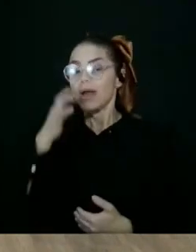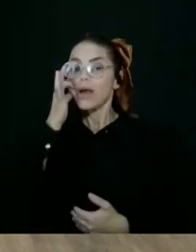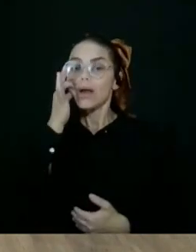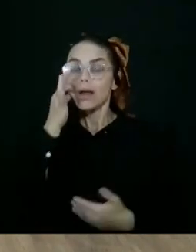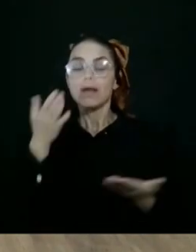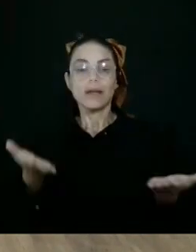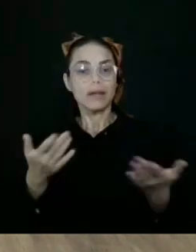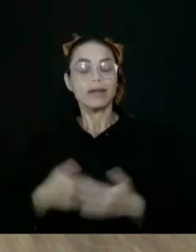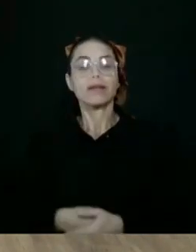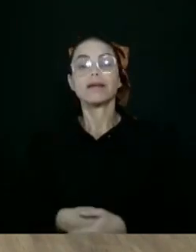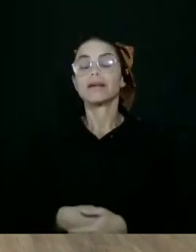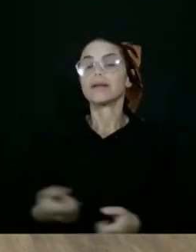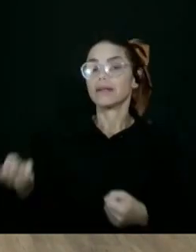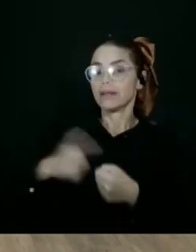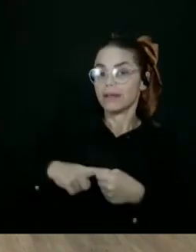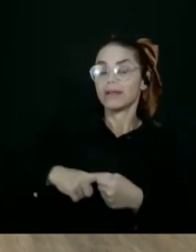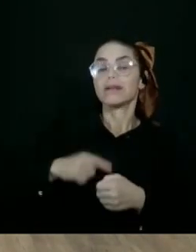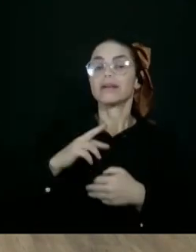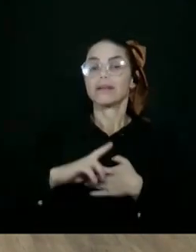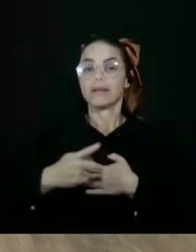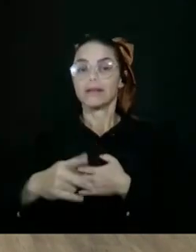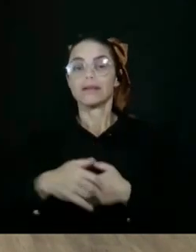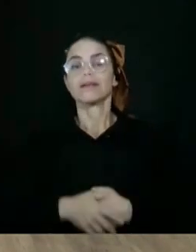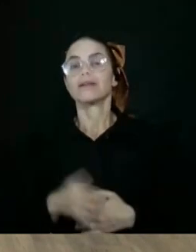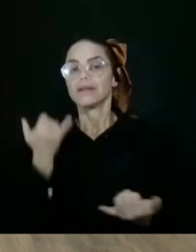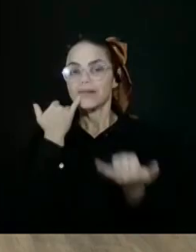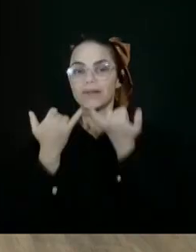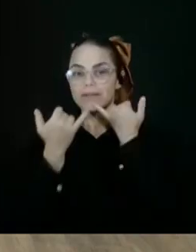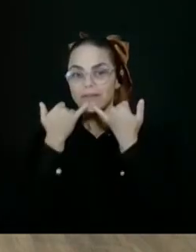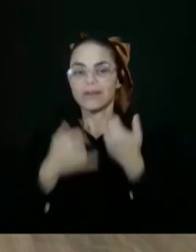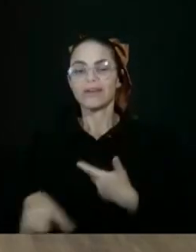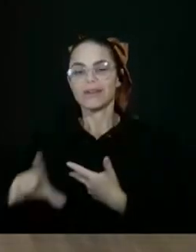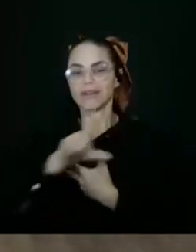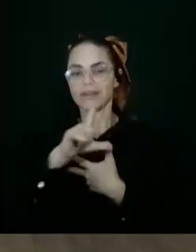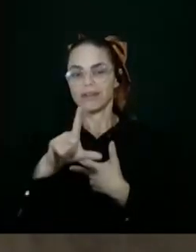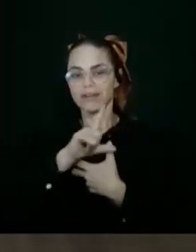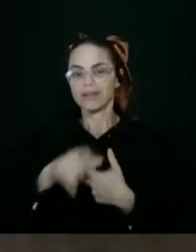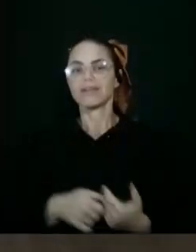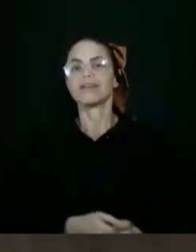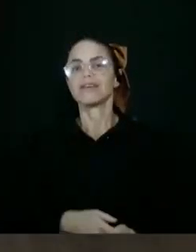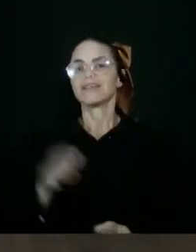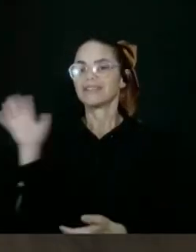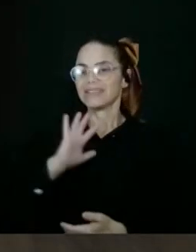E a gente volta na sequência com mais informações do Legislativo. Até mais!